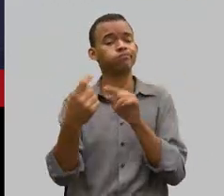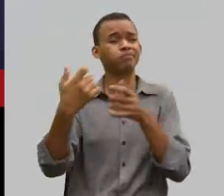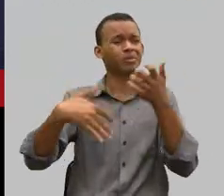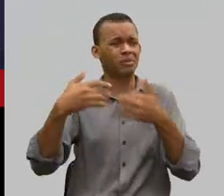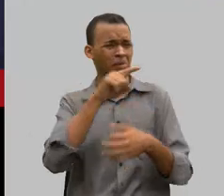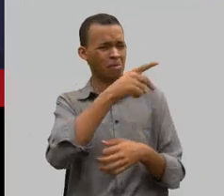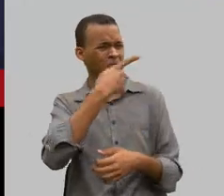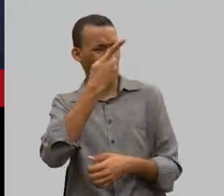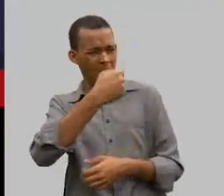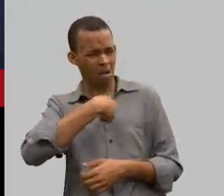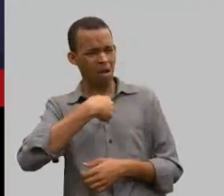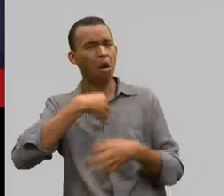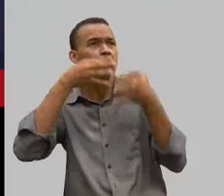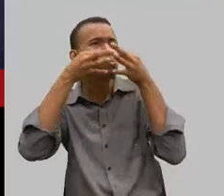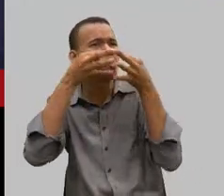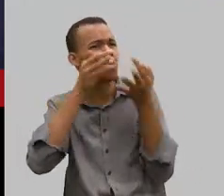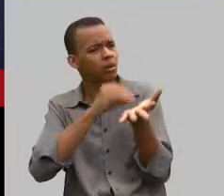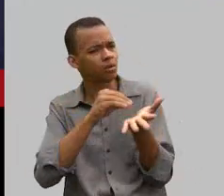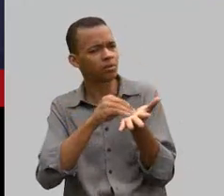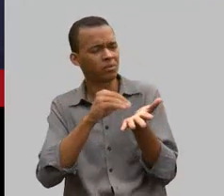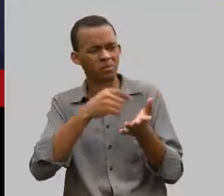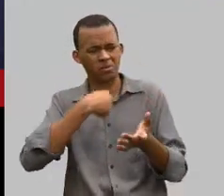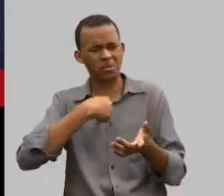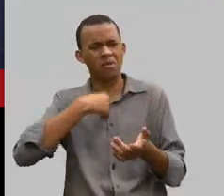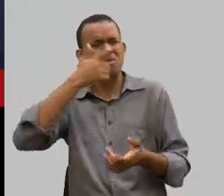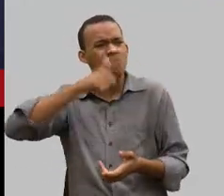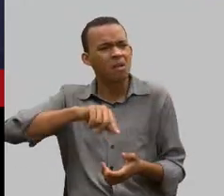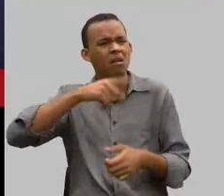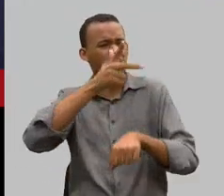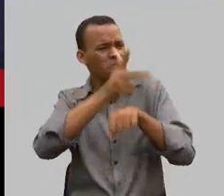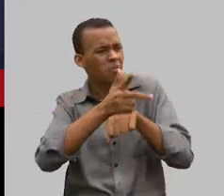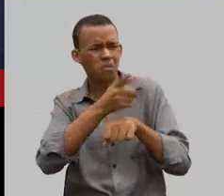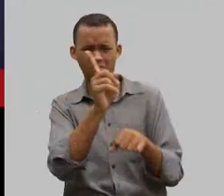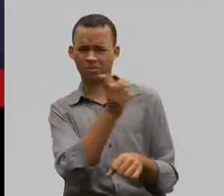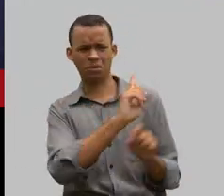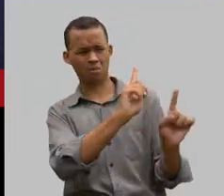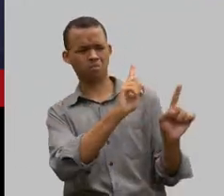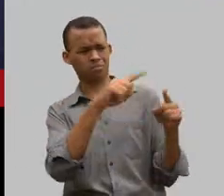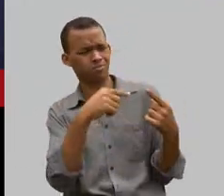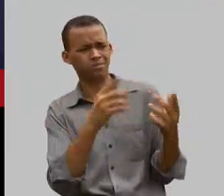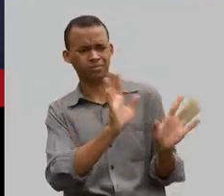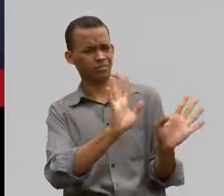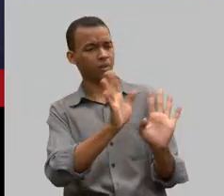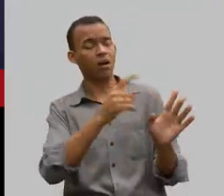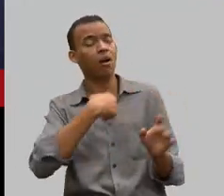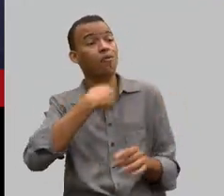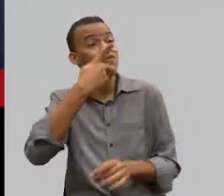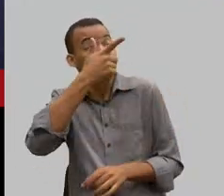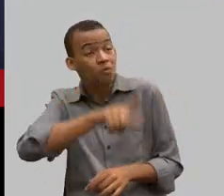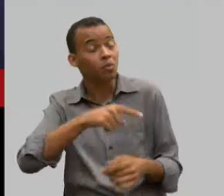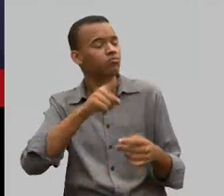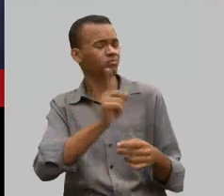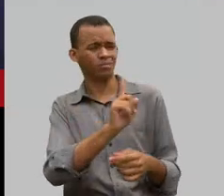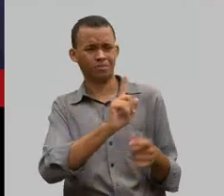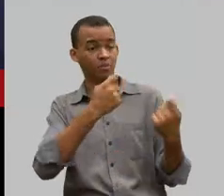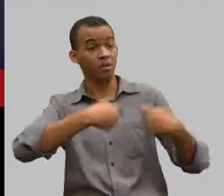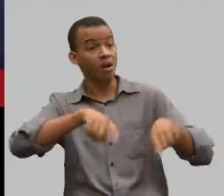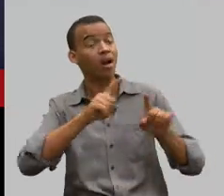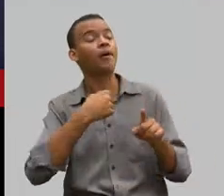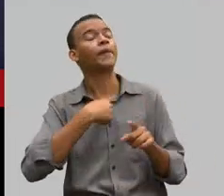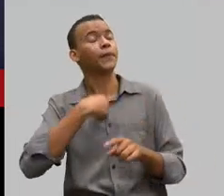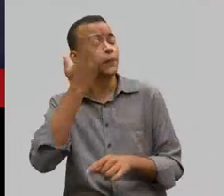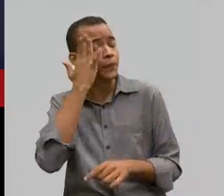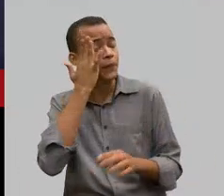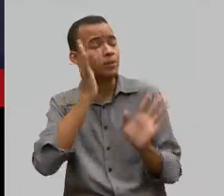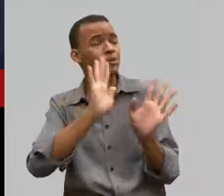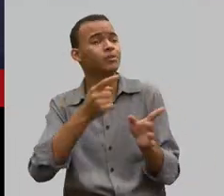que eu não prestei atenção vou repetir ficou gravado eu preciso que ele Repita eu prestei atenção eu sei que está gravado porque a